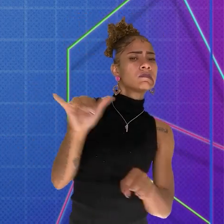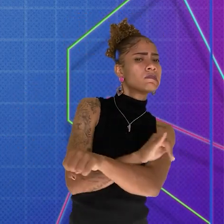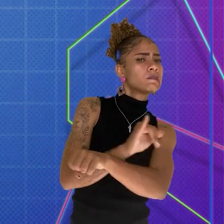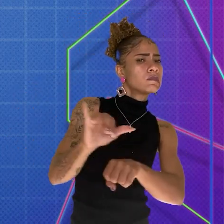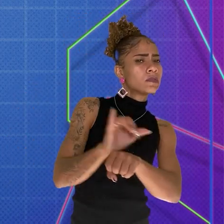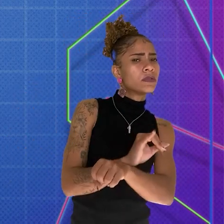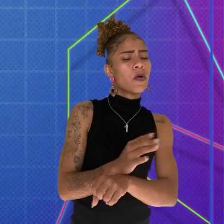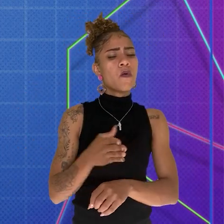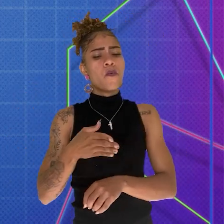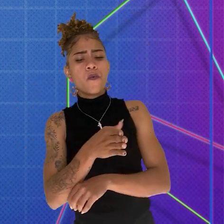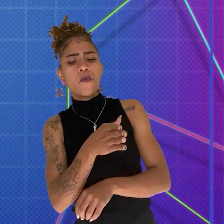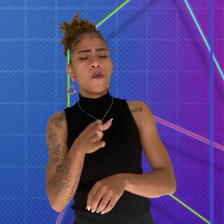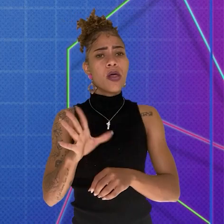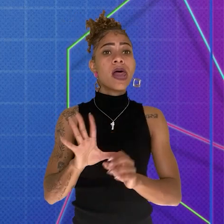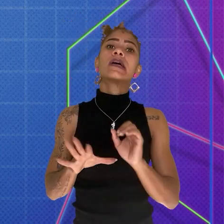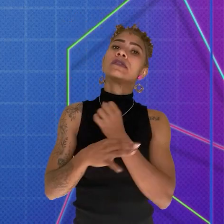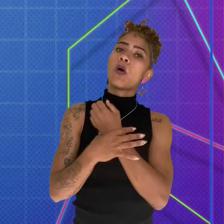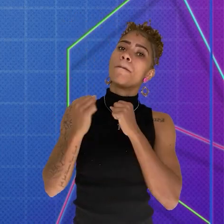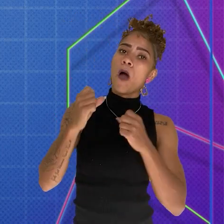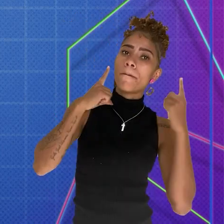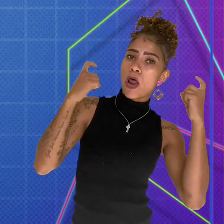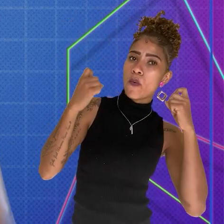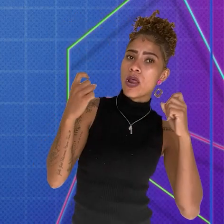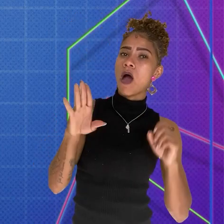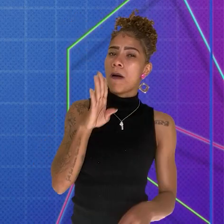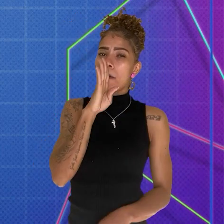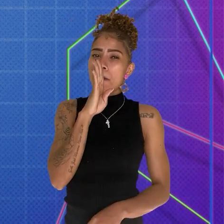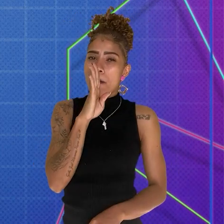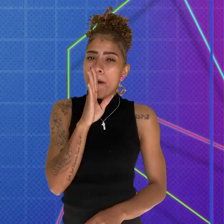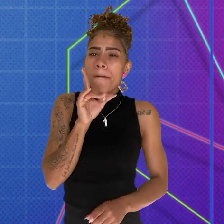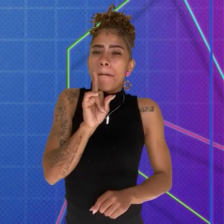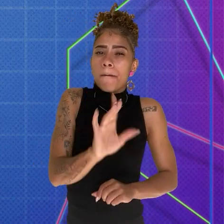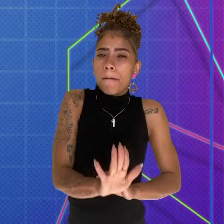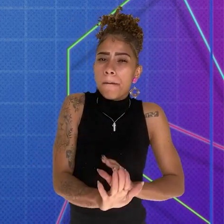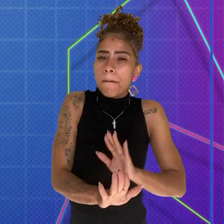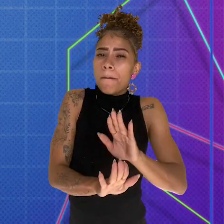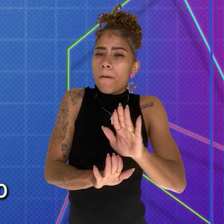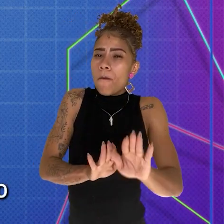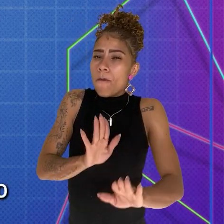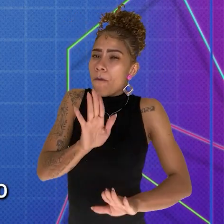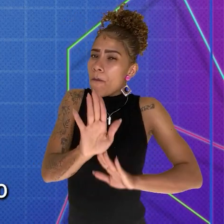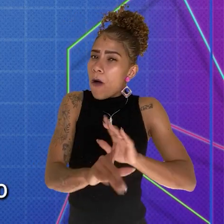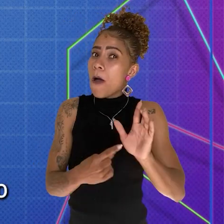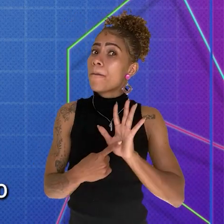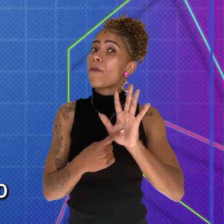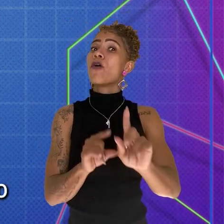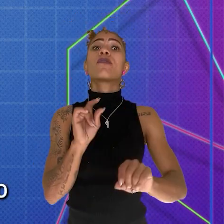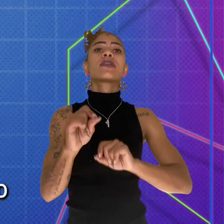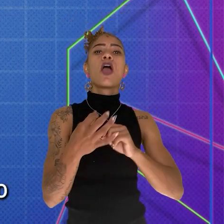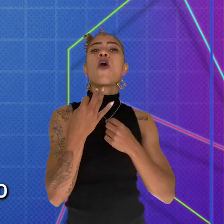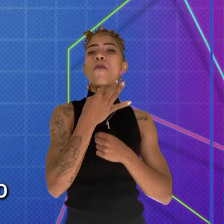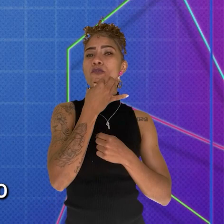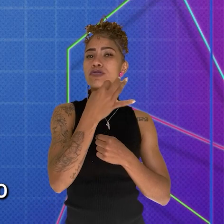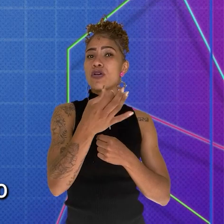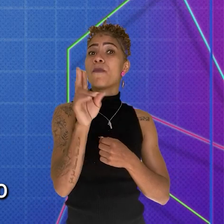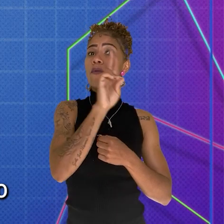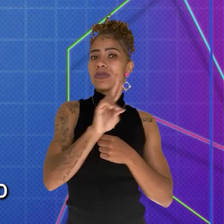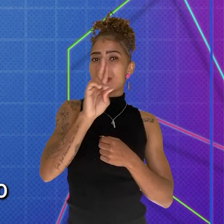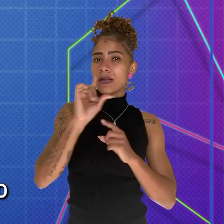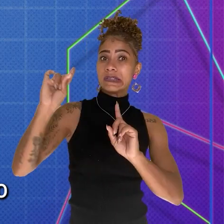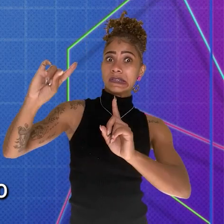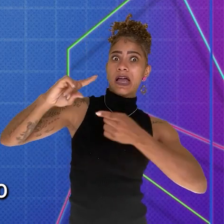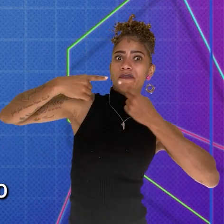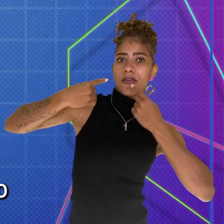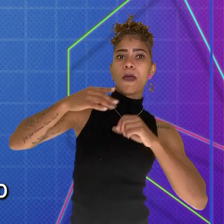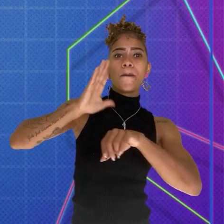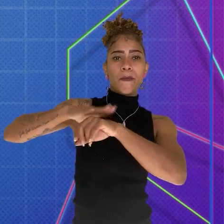decisões estratégicas sobre quando é seguro fazer barulho e quando é melhor se mover silenciosamente. Isso demonstra como que o som pode ser usado para